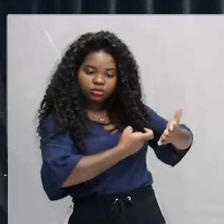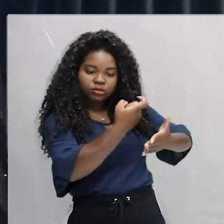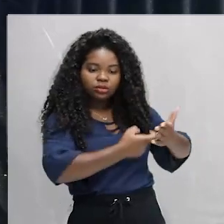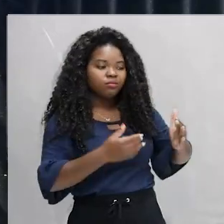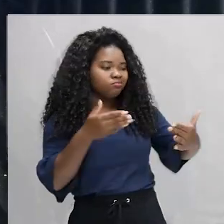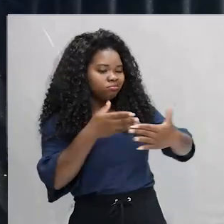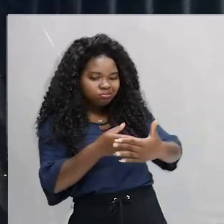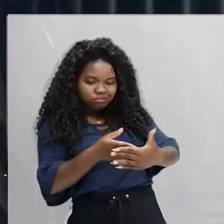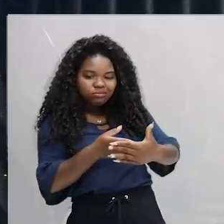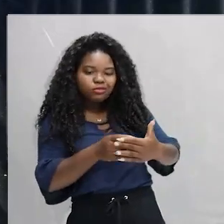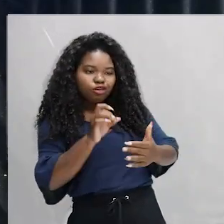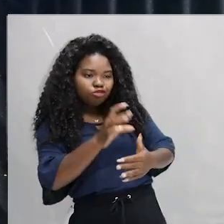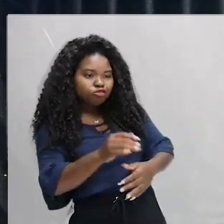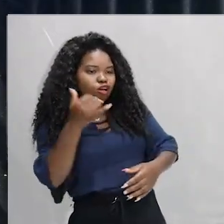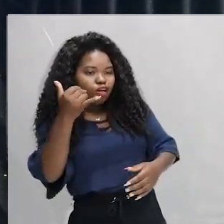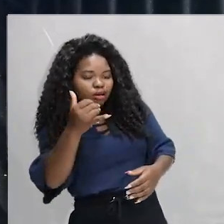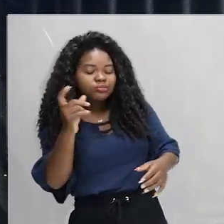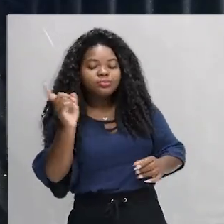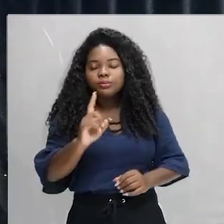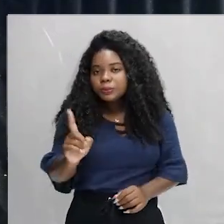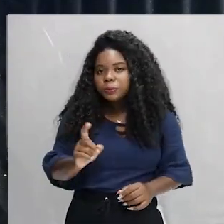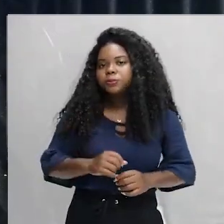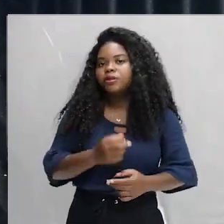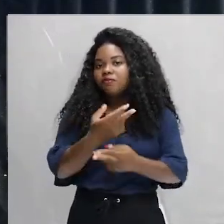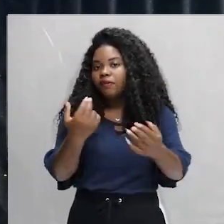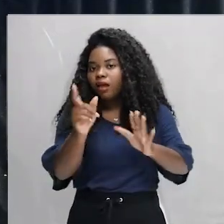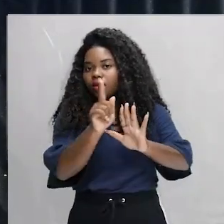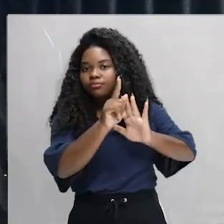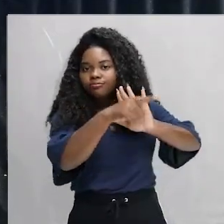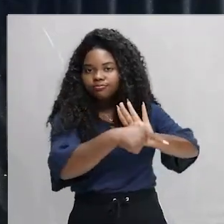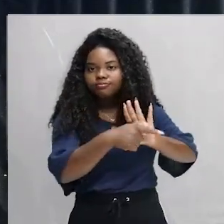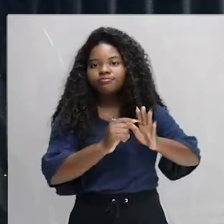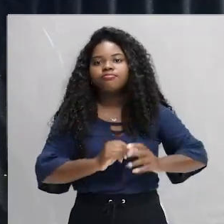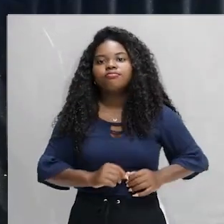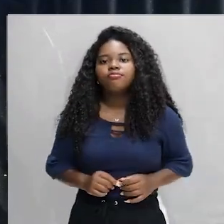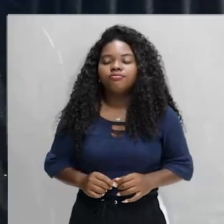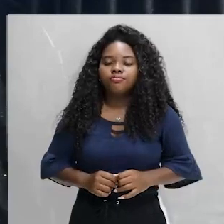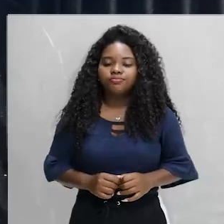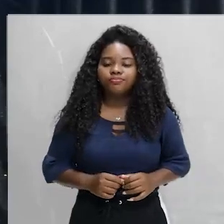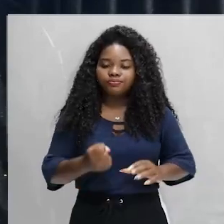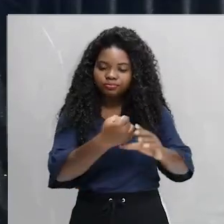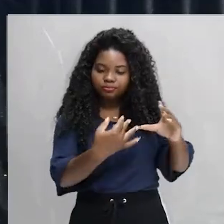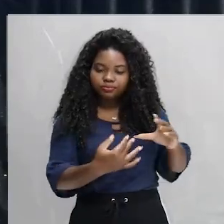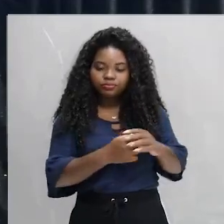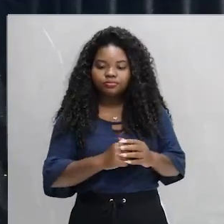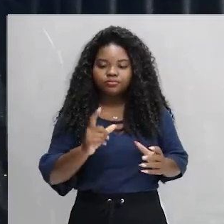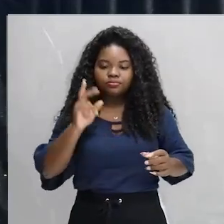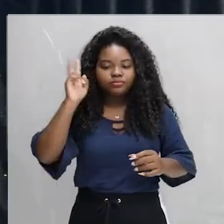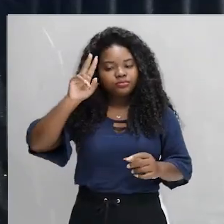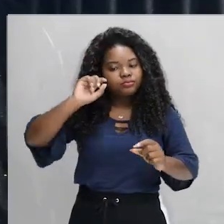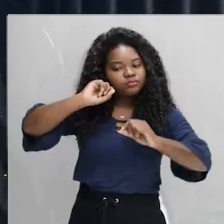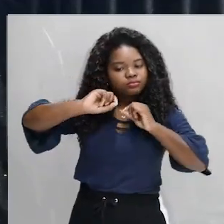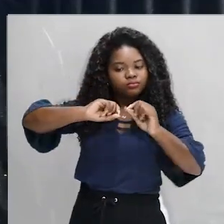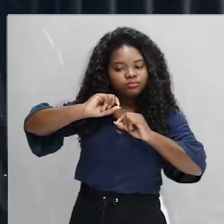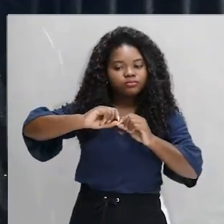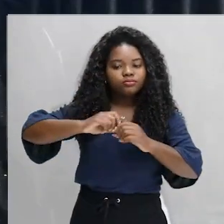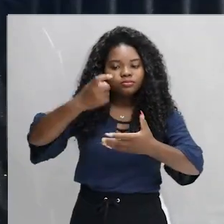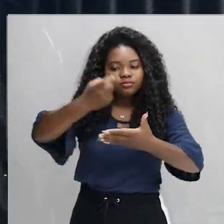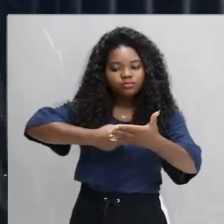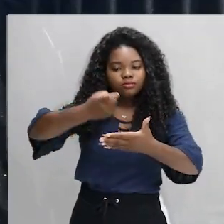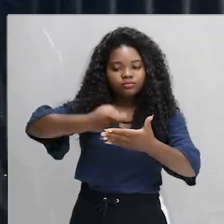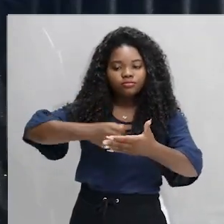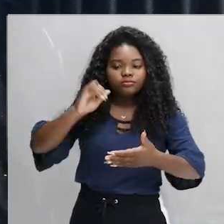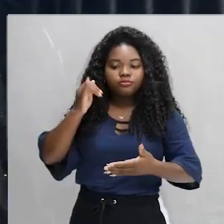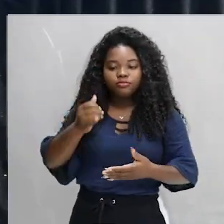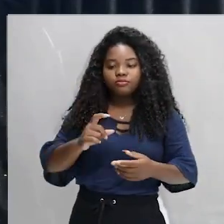limitando apenas ao narrativo, certo? Normalmente, quando a gente fala de caracterização, a gente lembra dos textos narrativos,